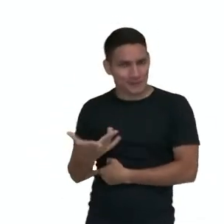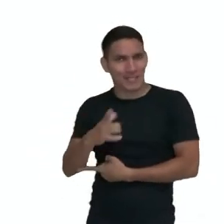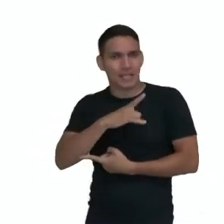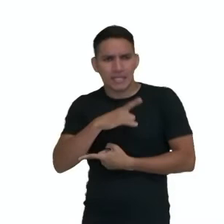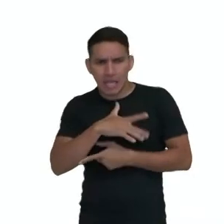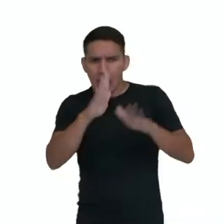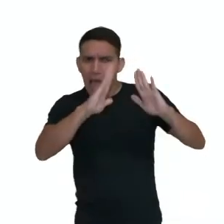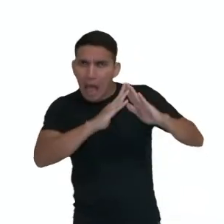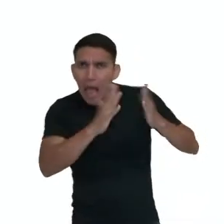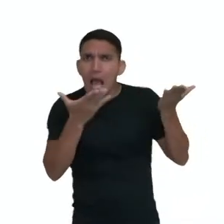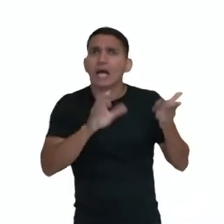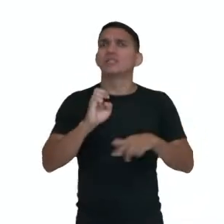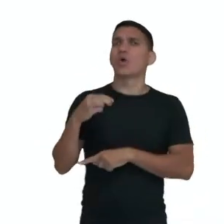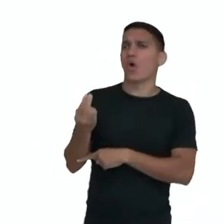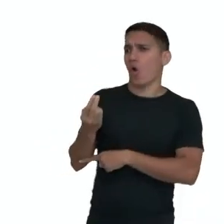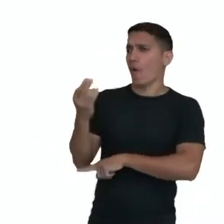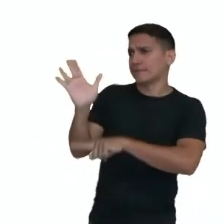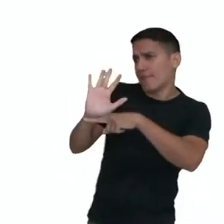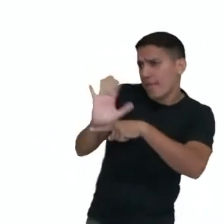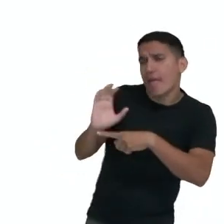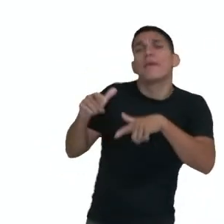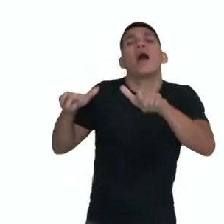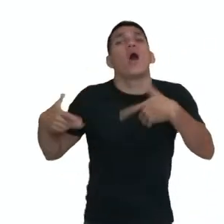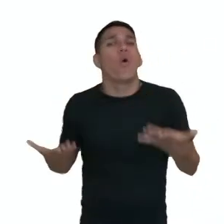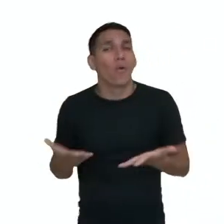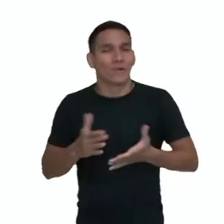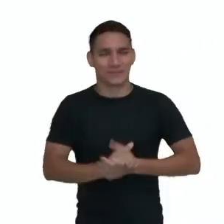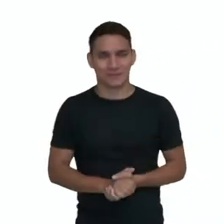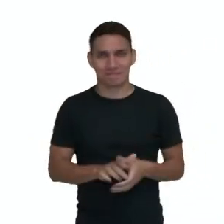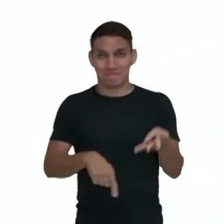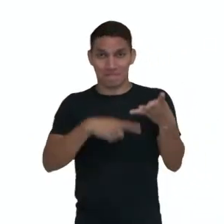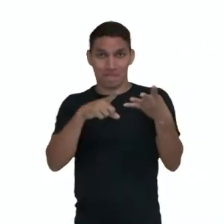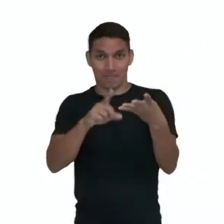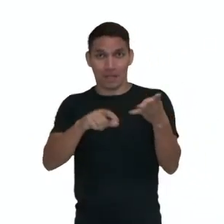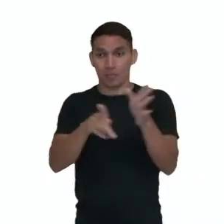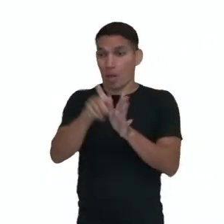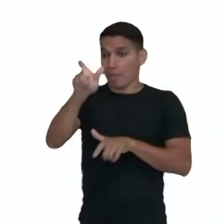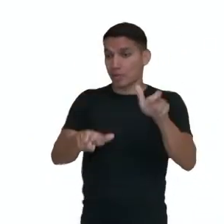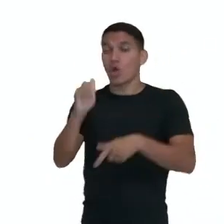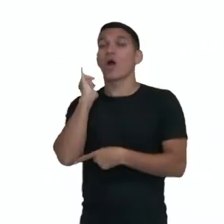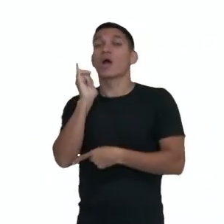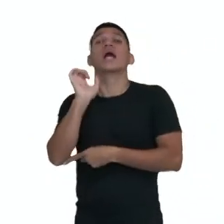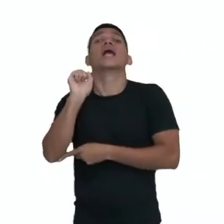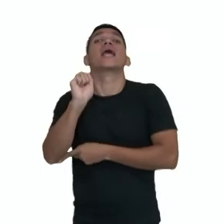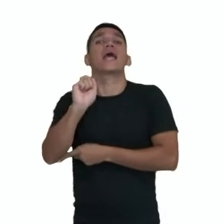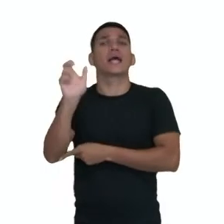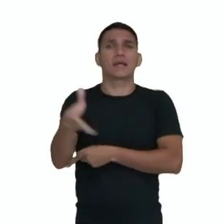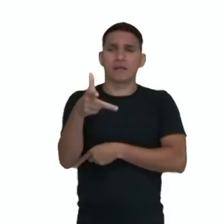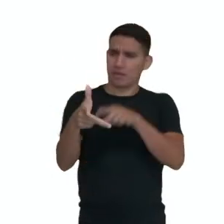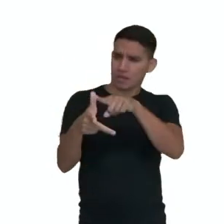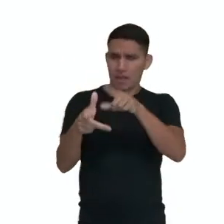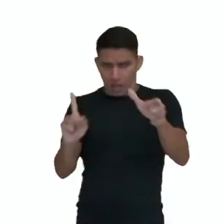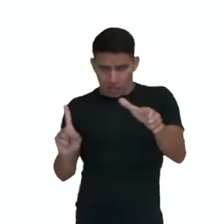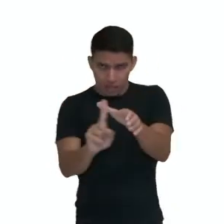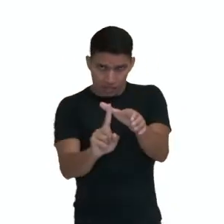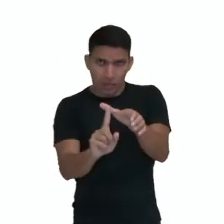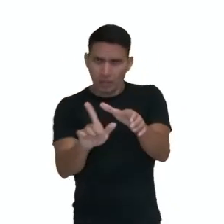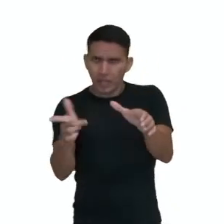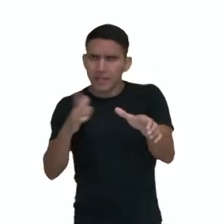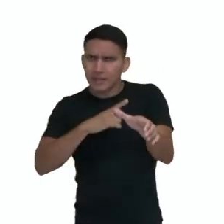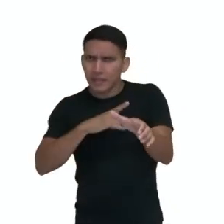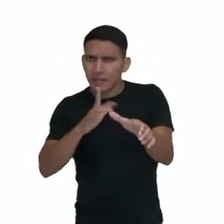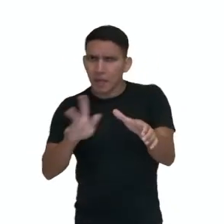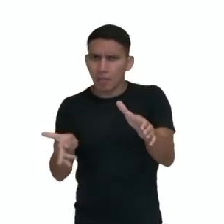lugar? Foi em uma casa? Foi no cinema? Onde? O narrador, quem conta a história? Ele também participa da história?